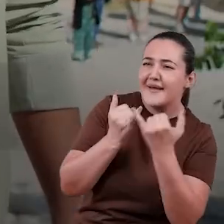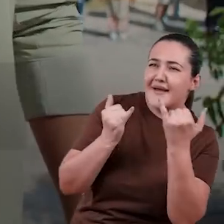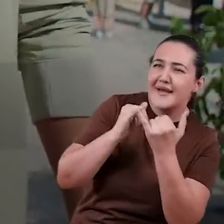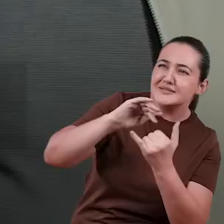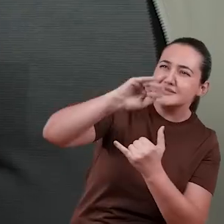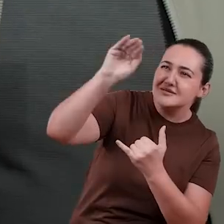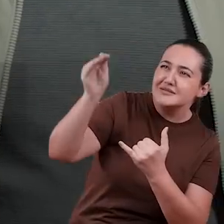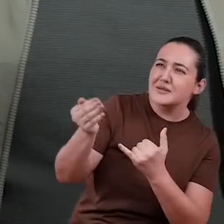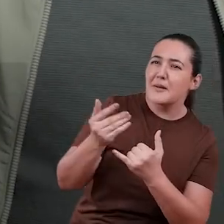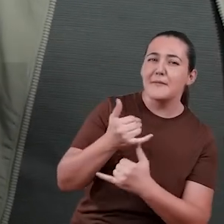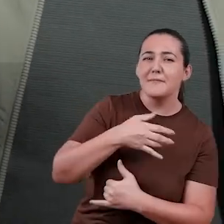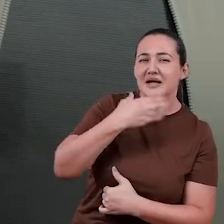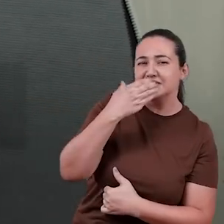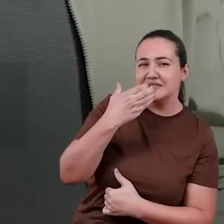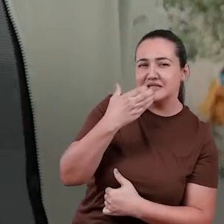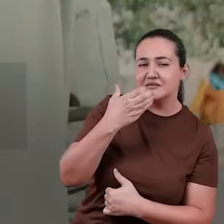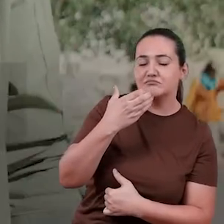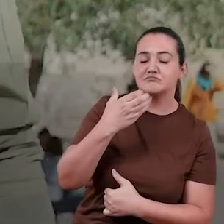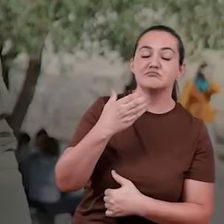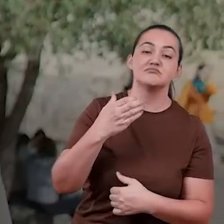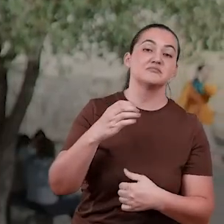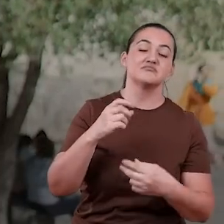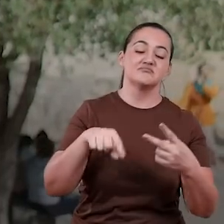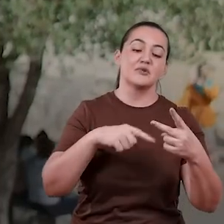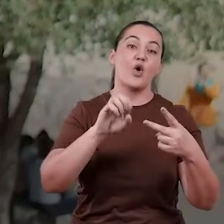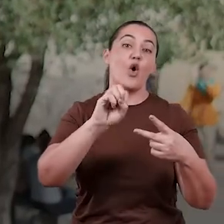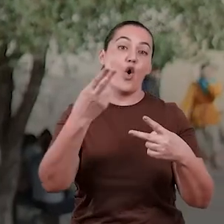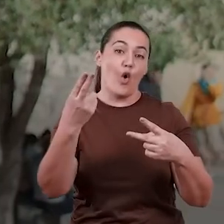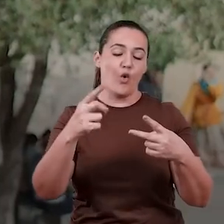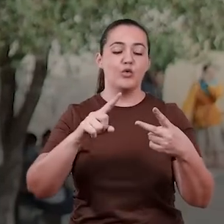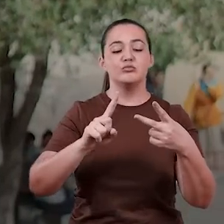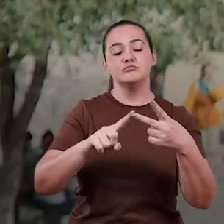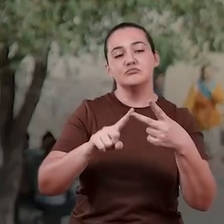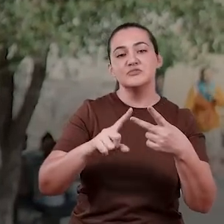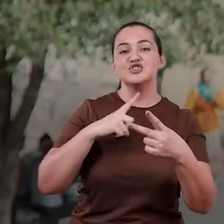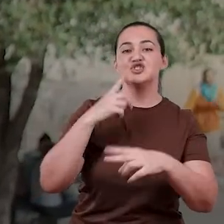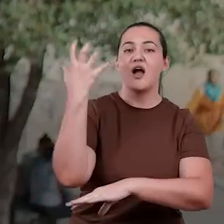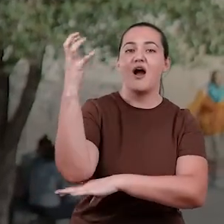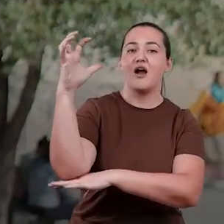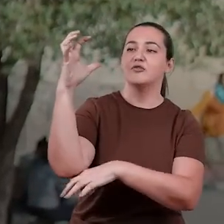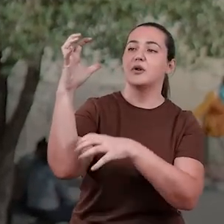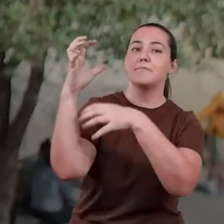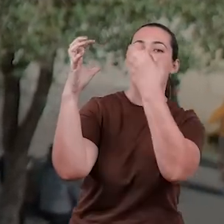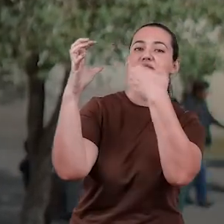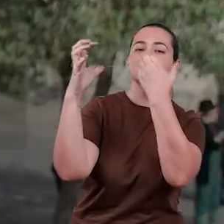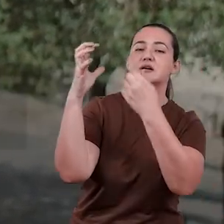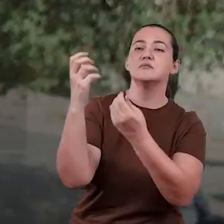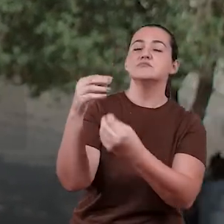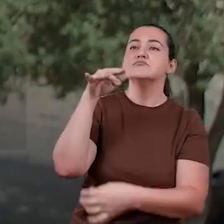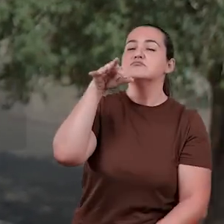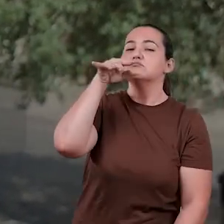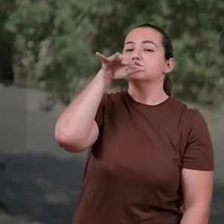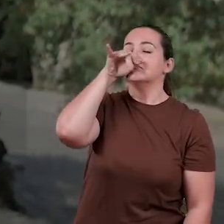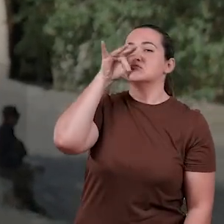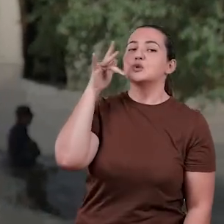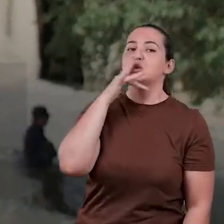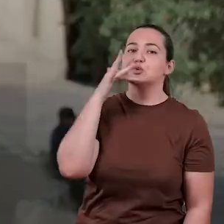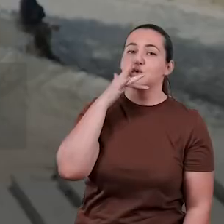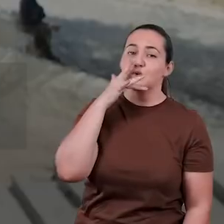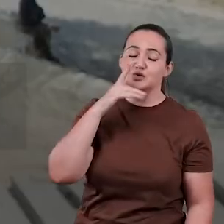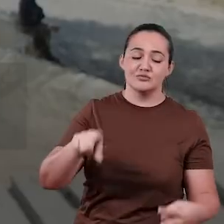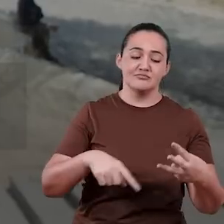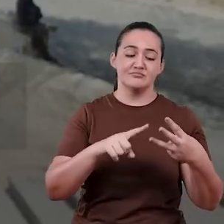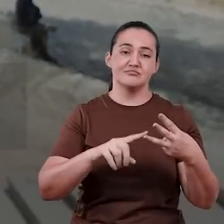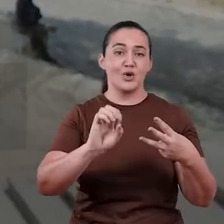uma maçã, que havia uma macieira ali perto e que dava um cheiro místico de maçã dentro da